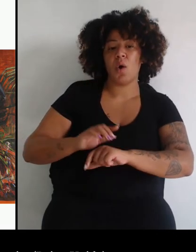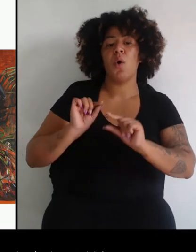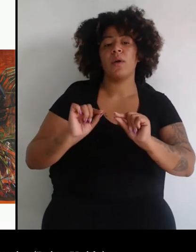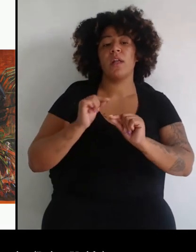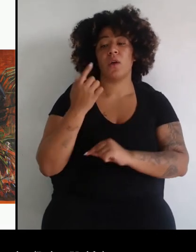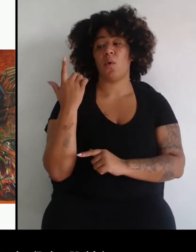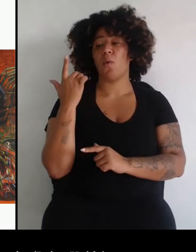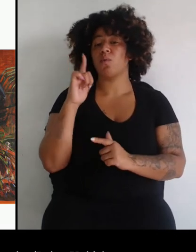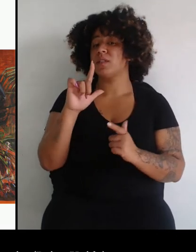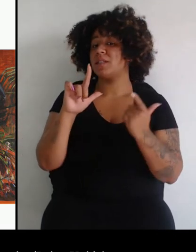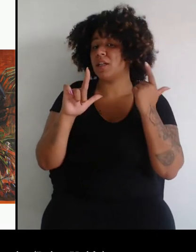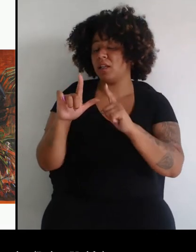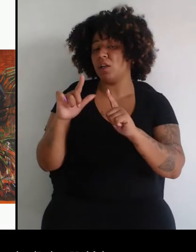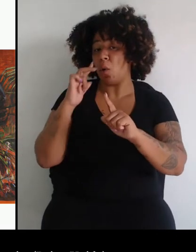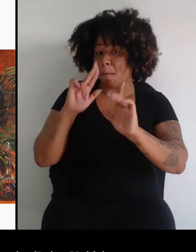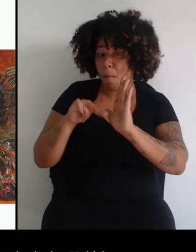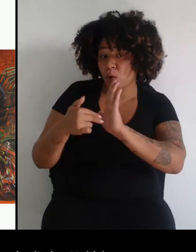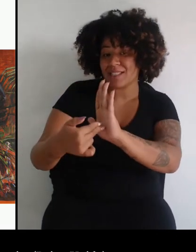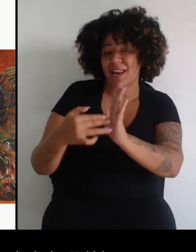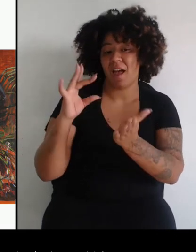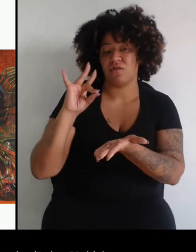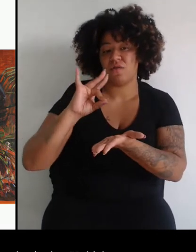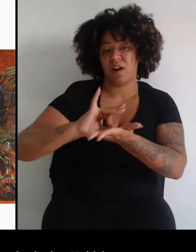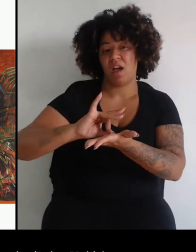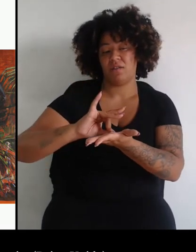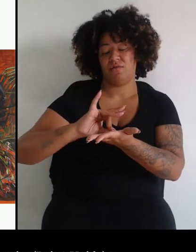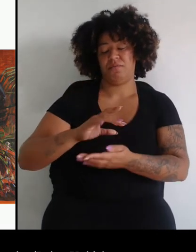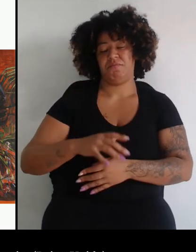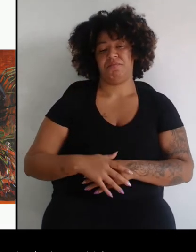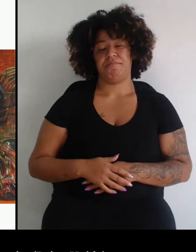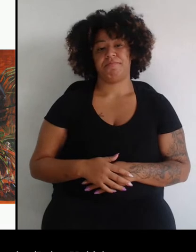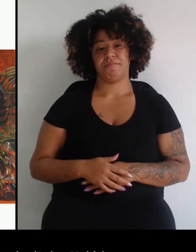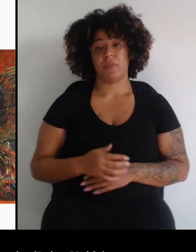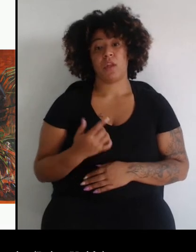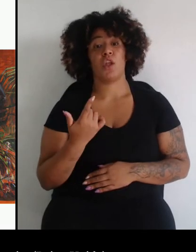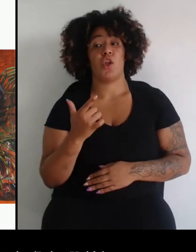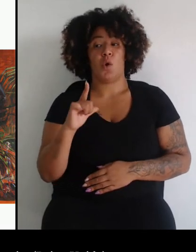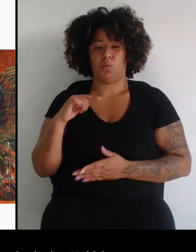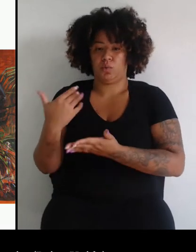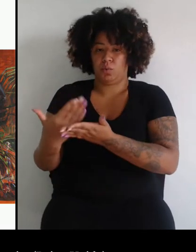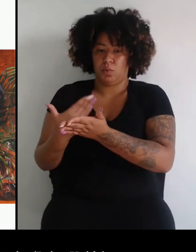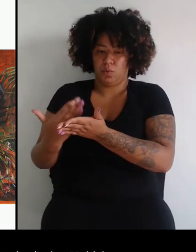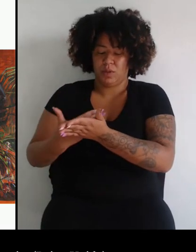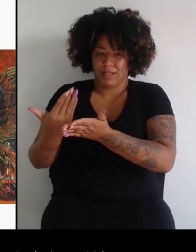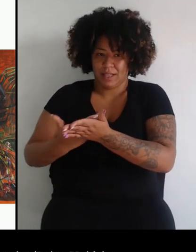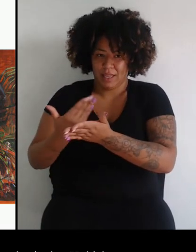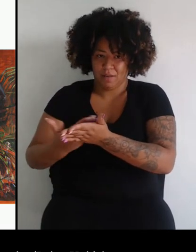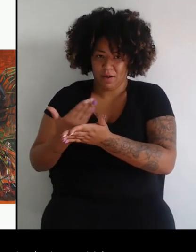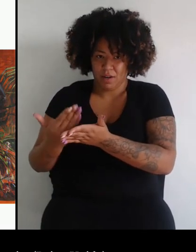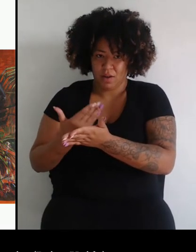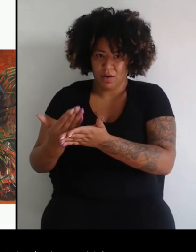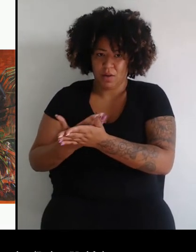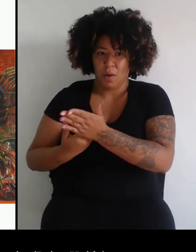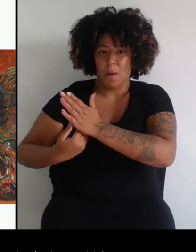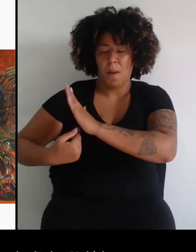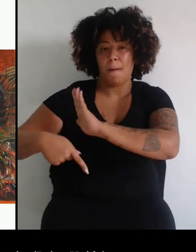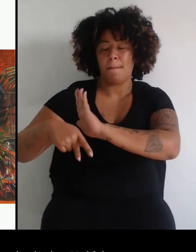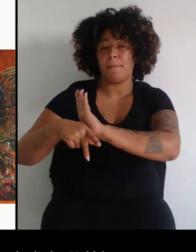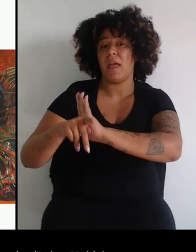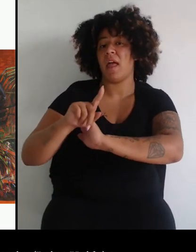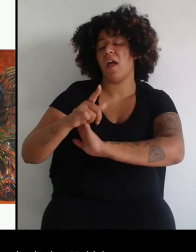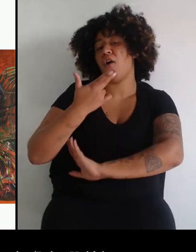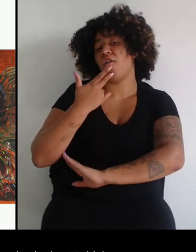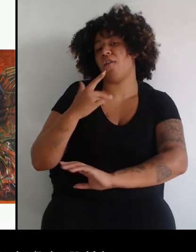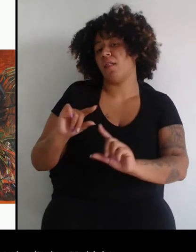isso em outro livro que escrever que se chama picture in the closet Eu sugiro que